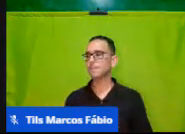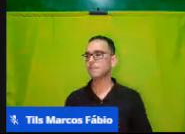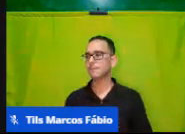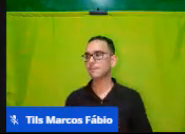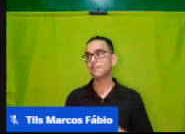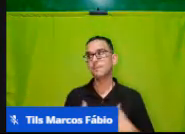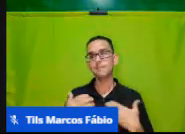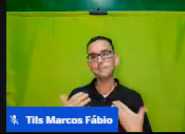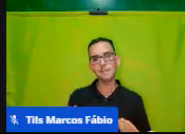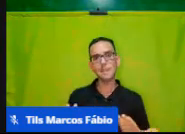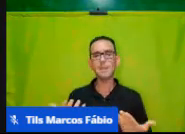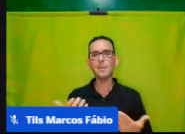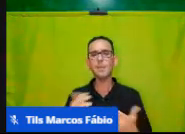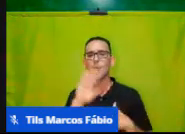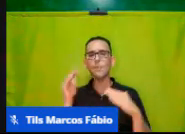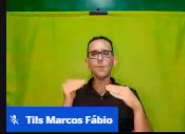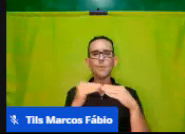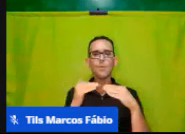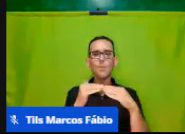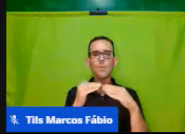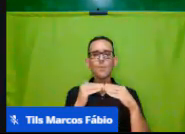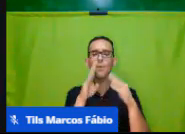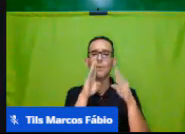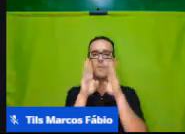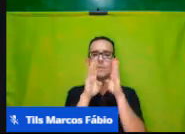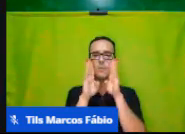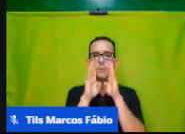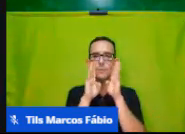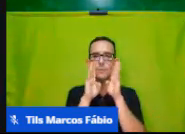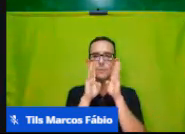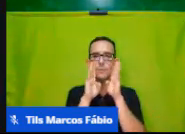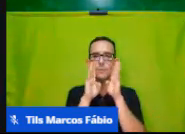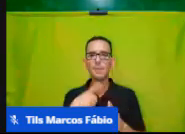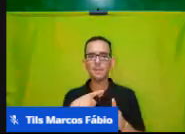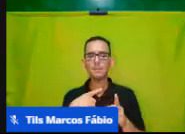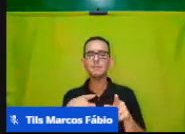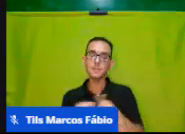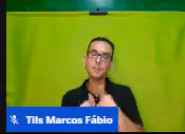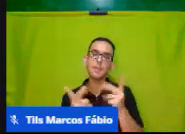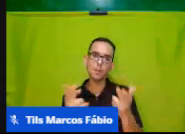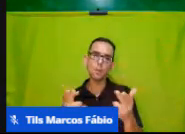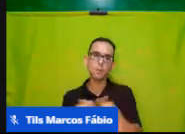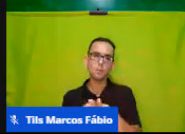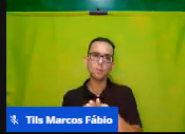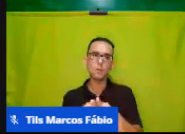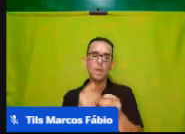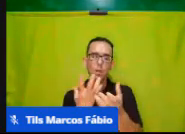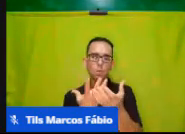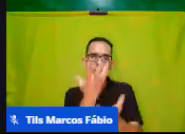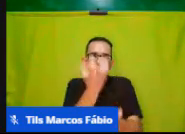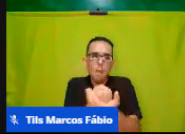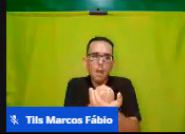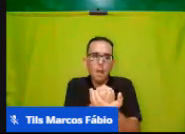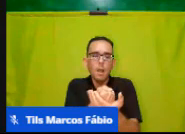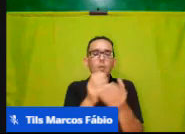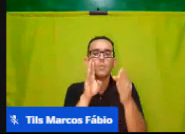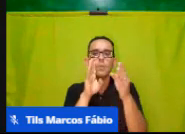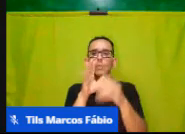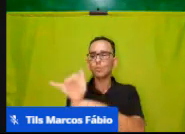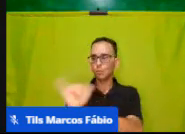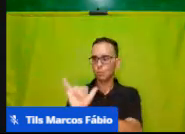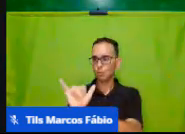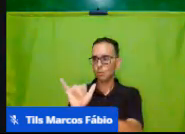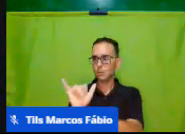Então, é só, com relação ao Facebook, né, eu tenho feito da seguinte forma, eu subo para o YouTube e copio o link,